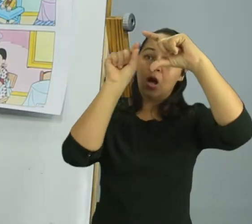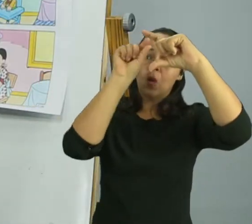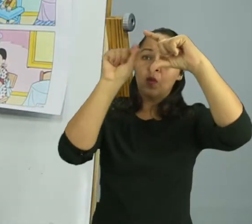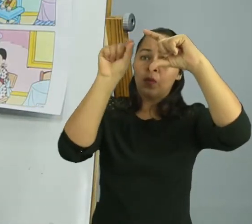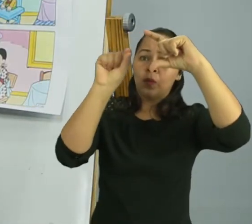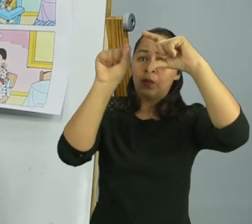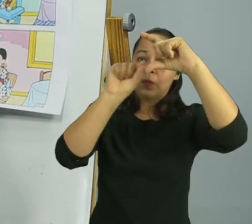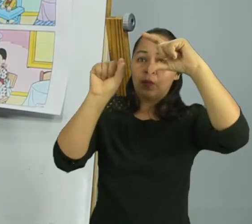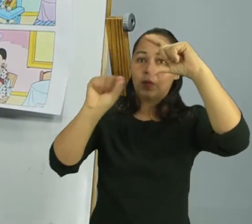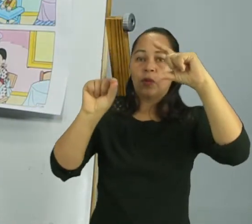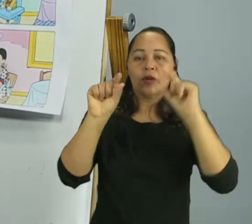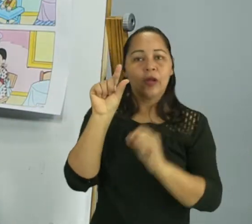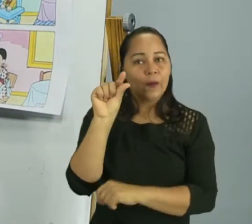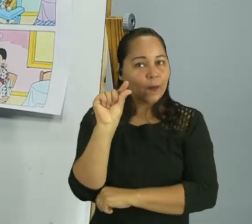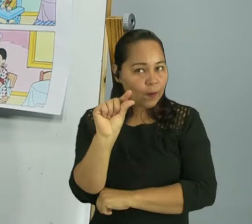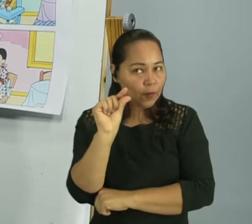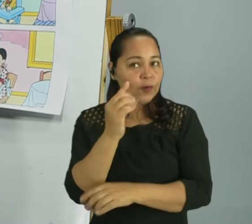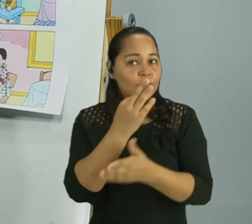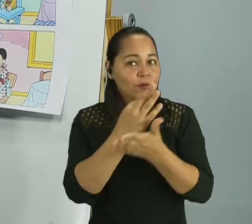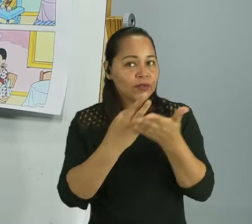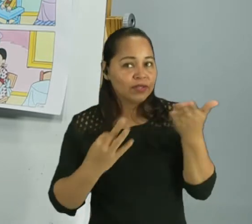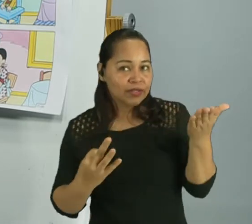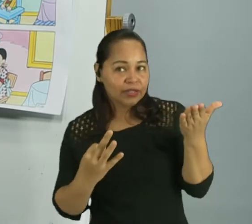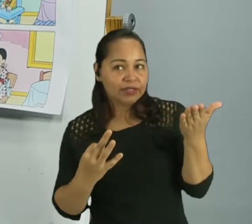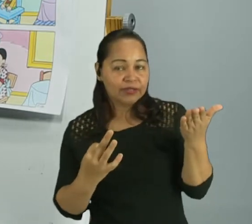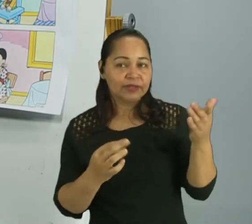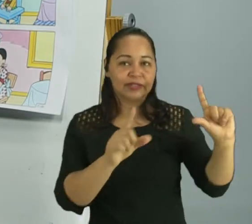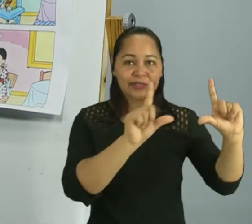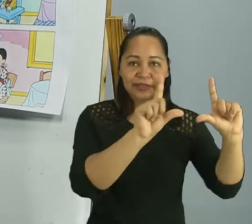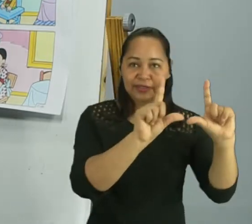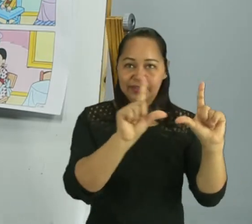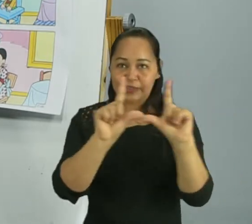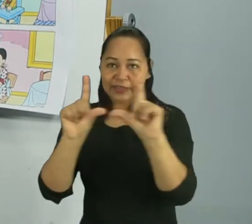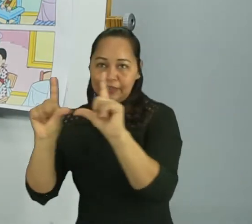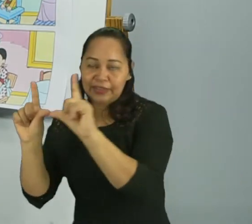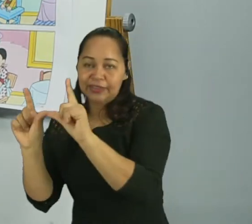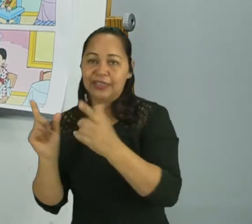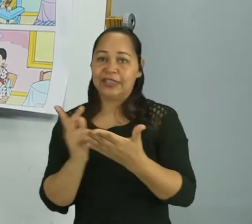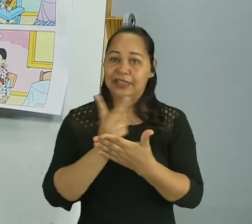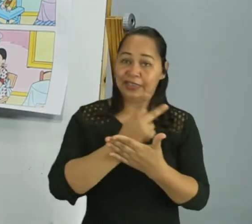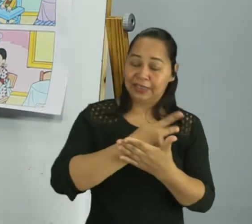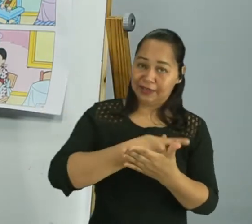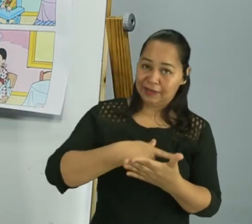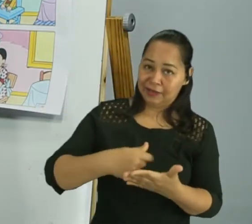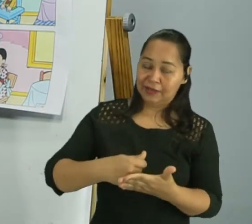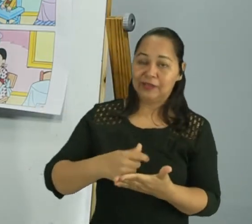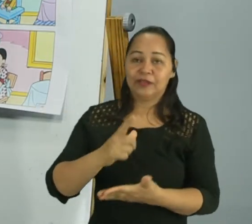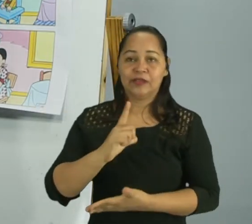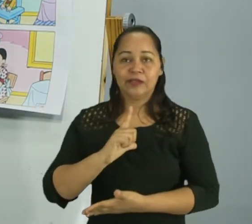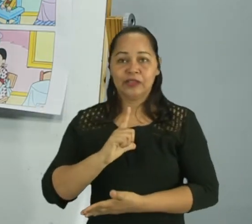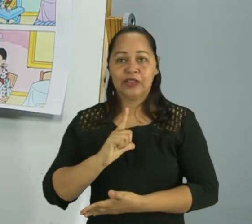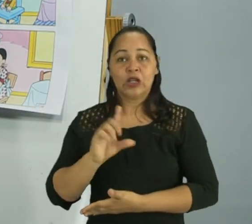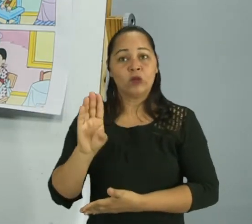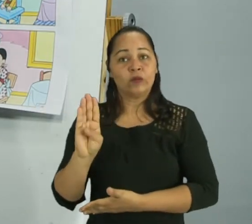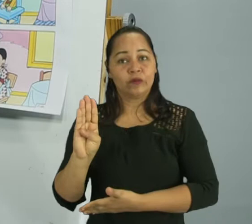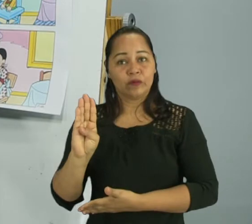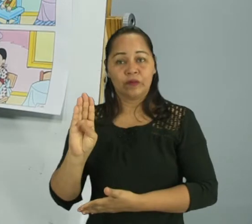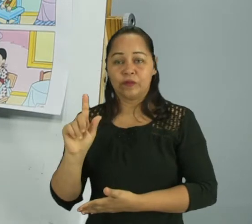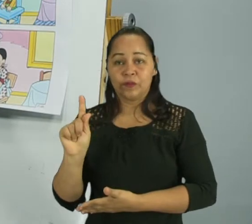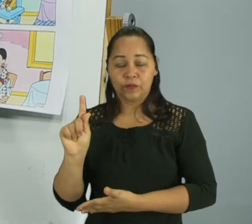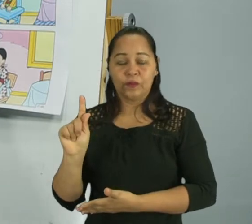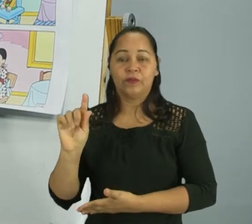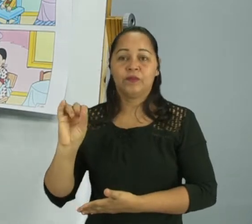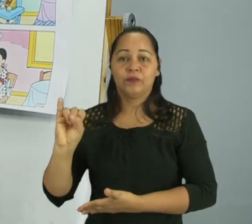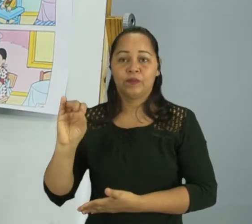é algo que vem da história em quadrinhos. Então, como é que eu posso trabalhar quadrinhos sem